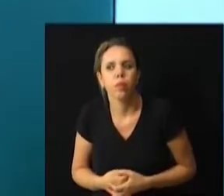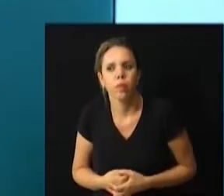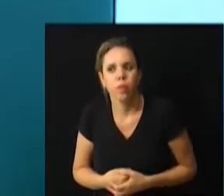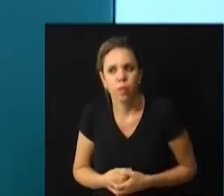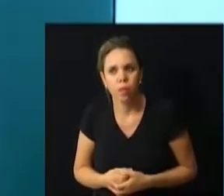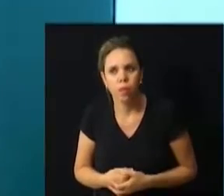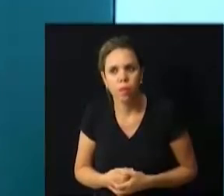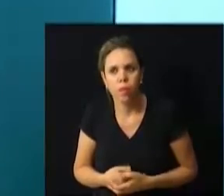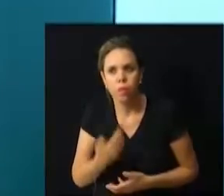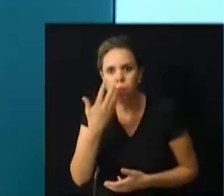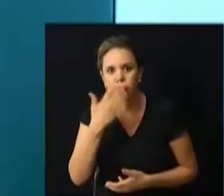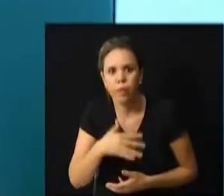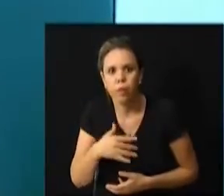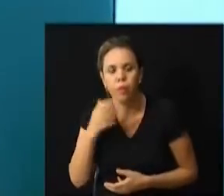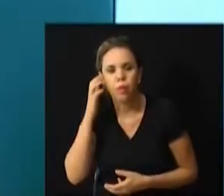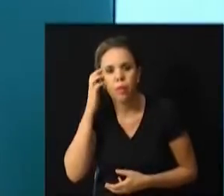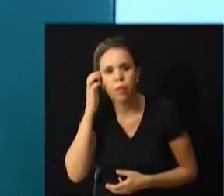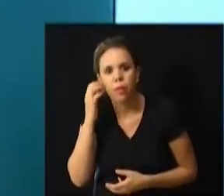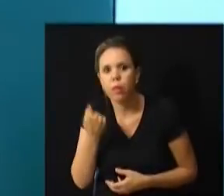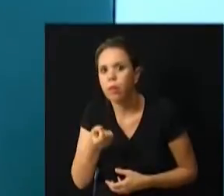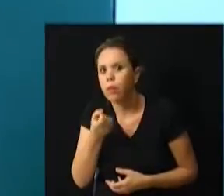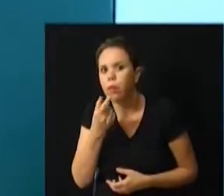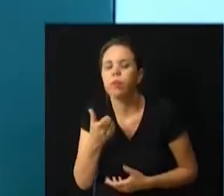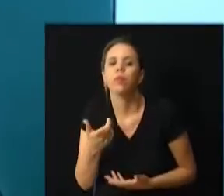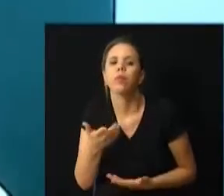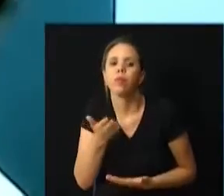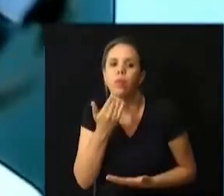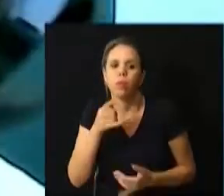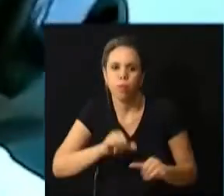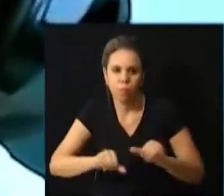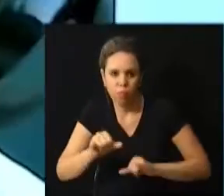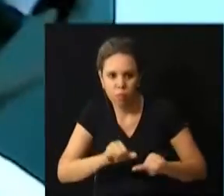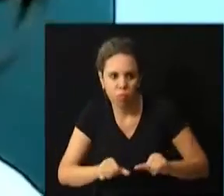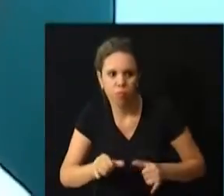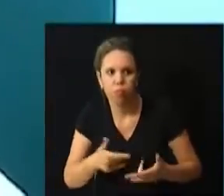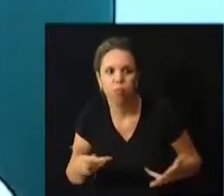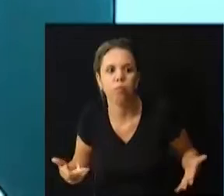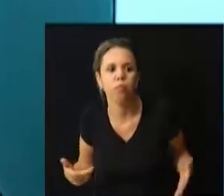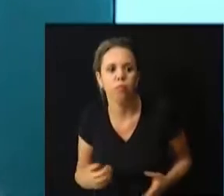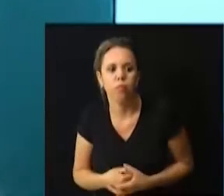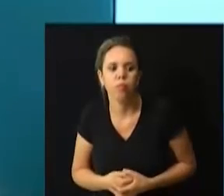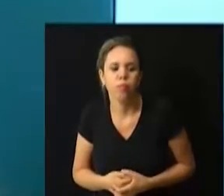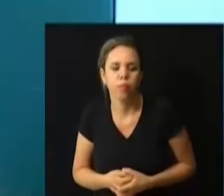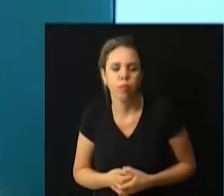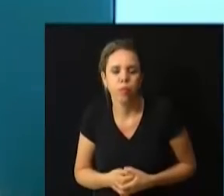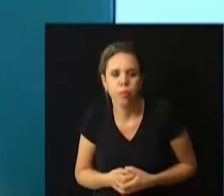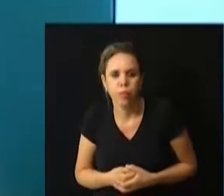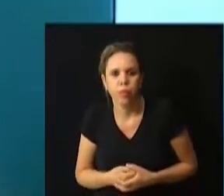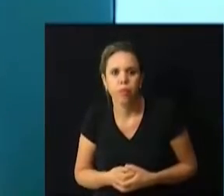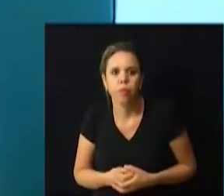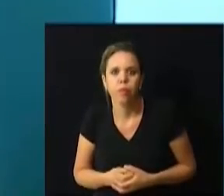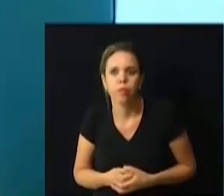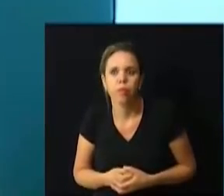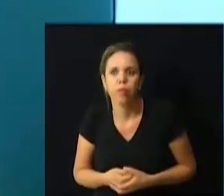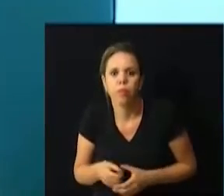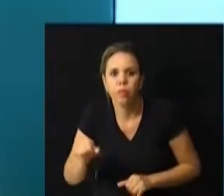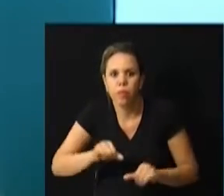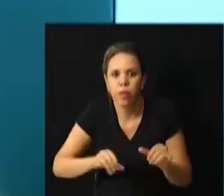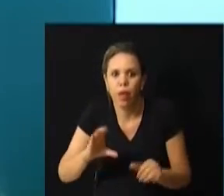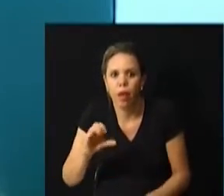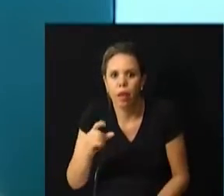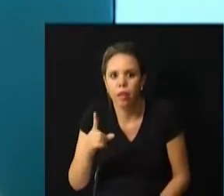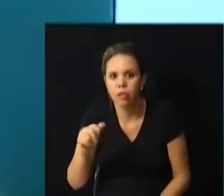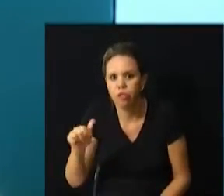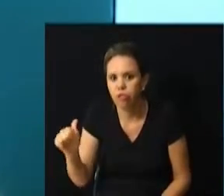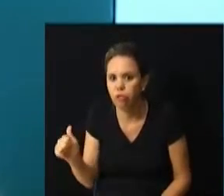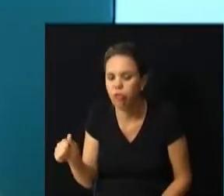tá? Crianças que se intoxicam com produtos domésticos, né? Assim, cândida, essas coisas.